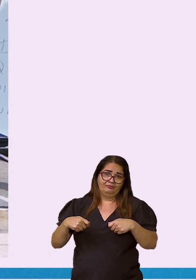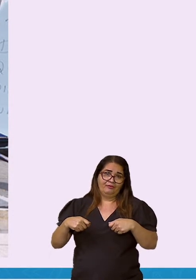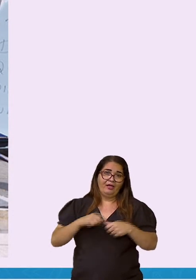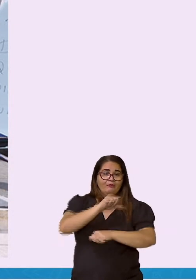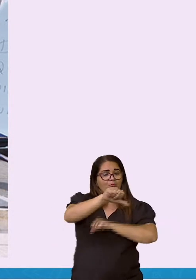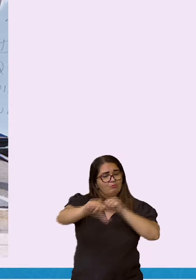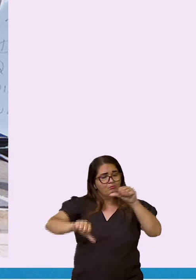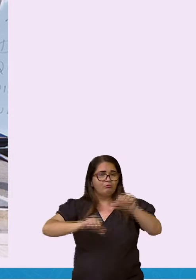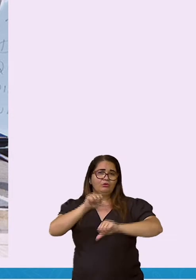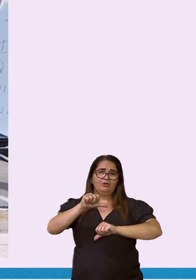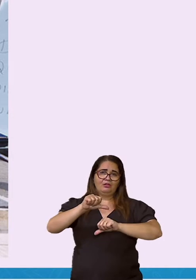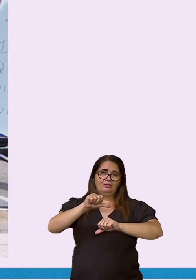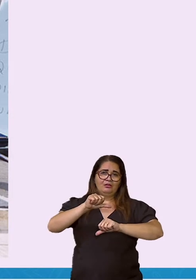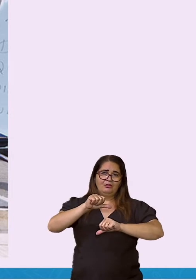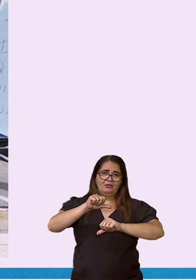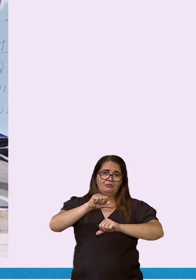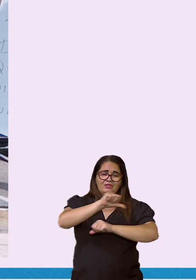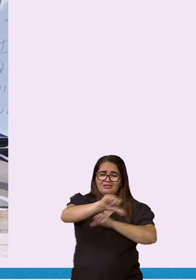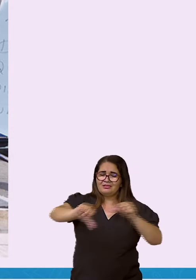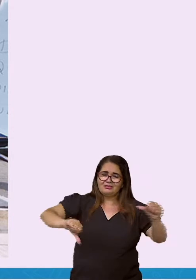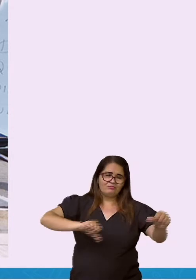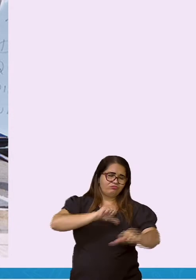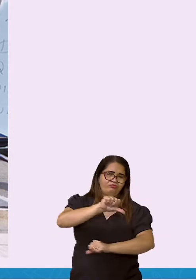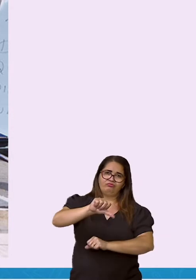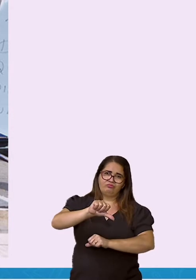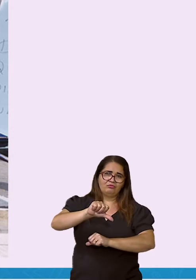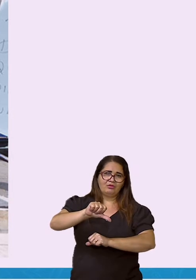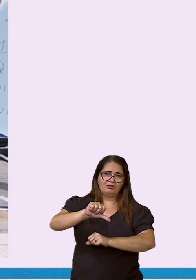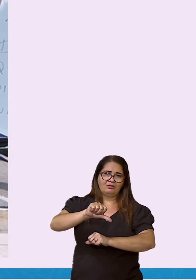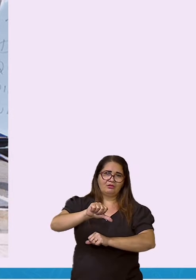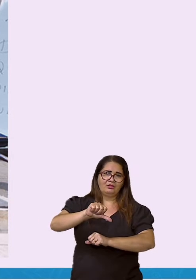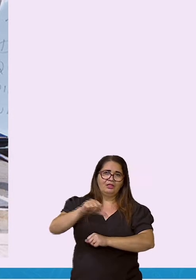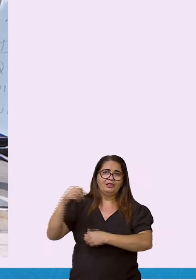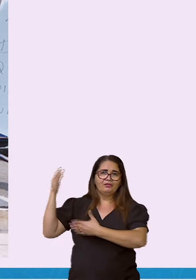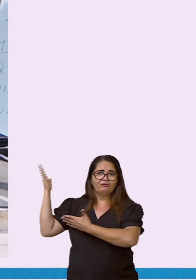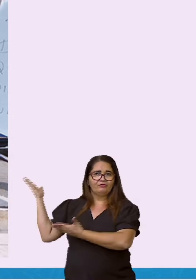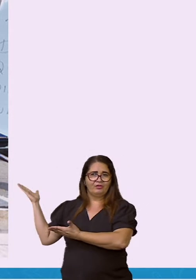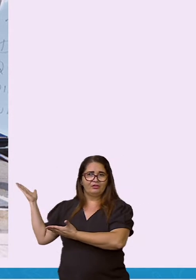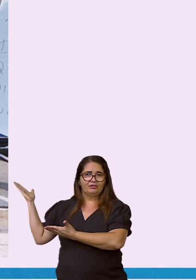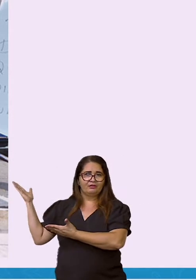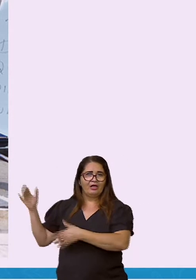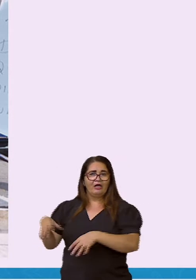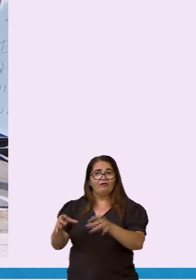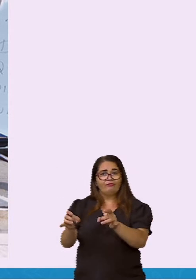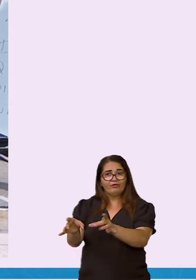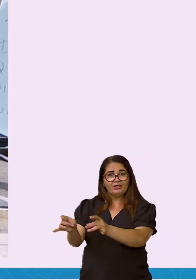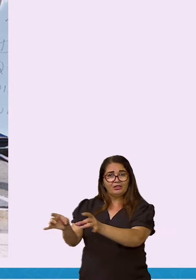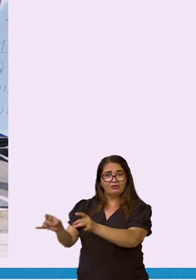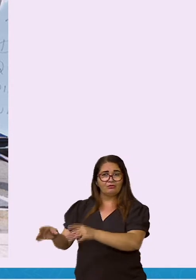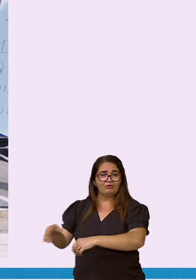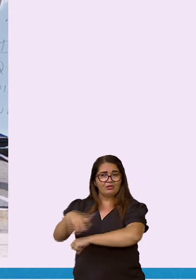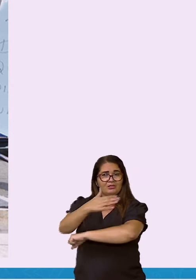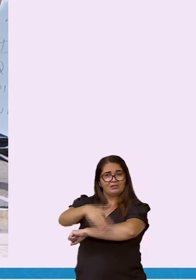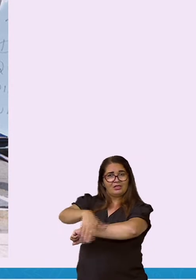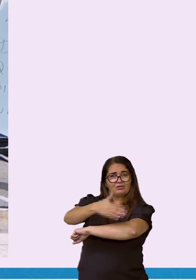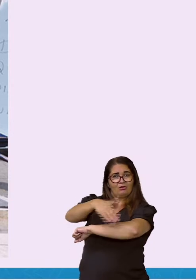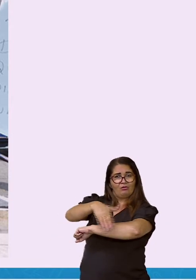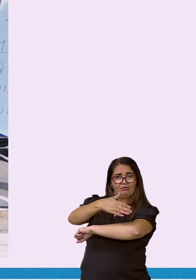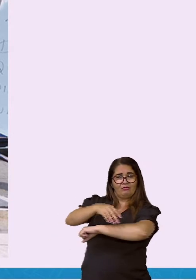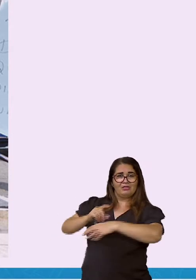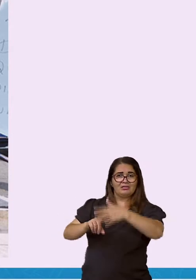literalmente no meio da rua, né, risco de acidente, e muitas das vezes